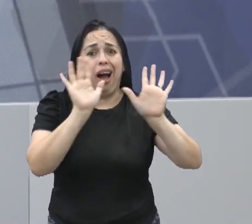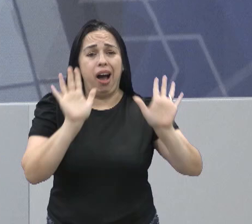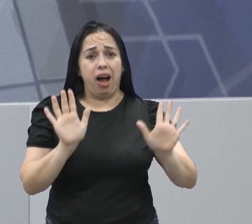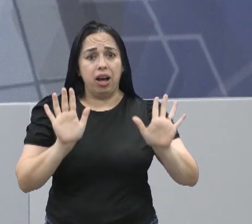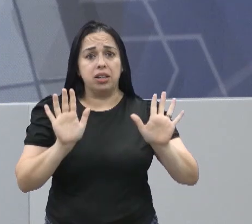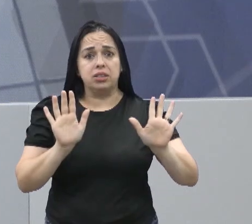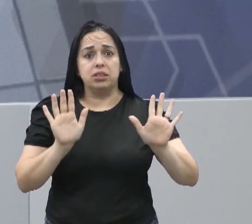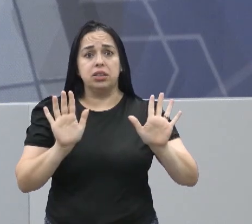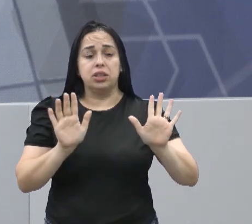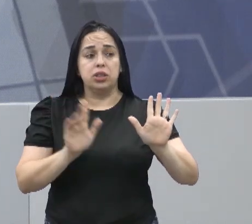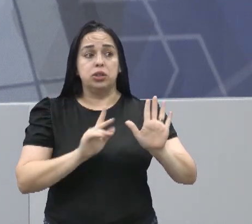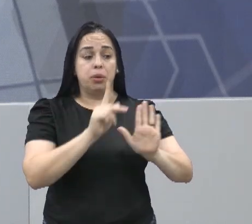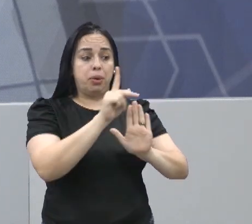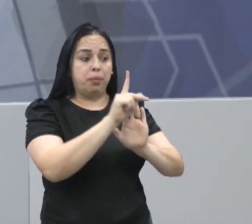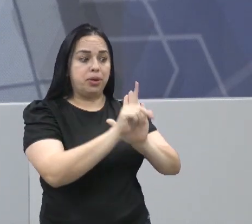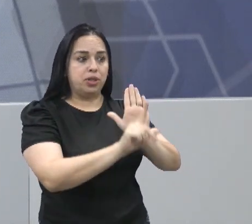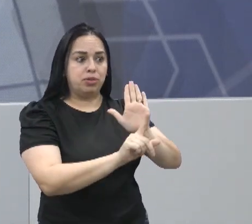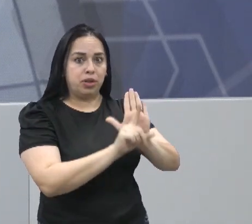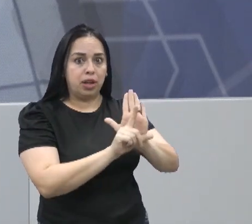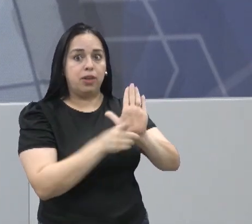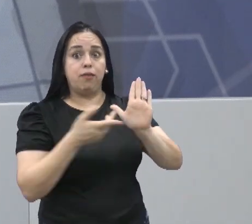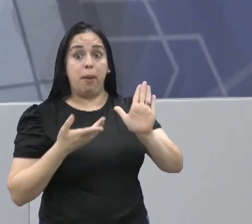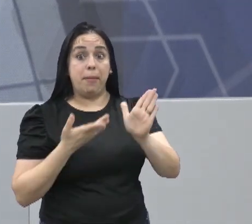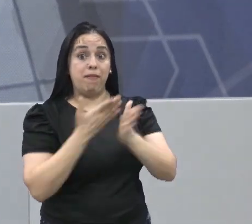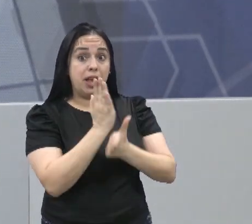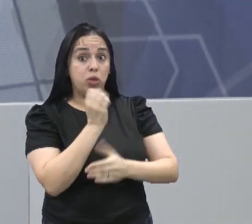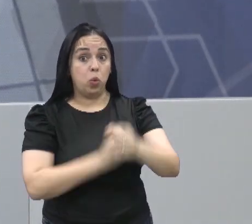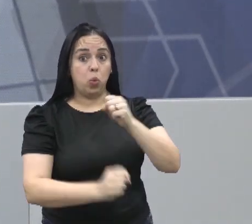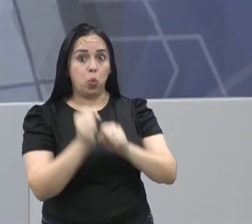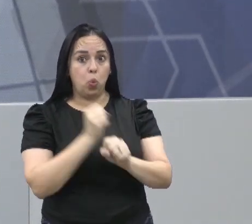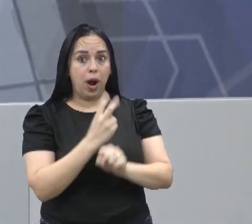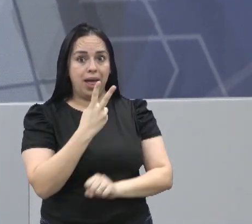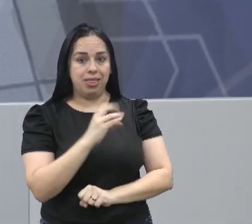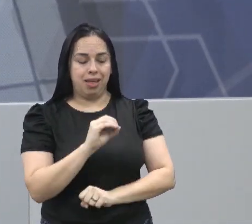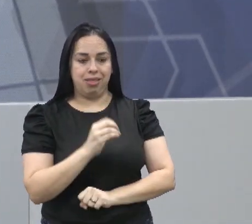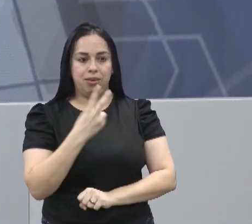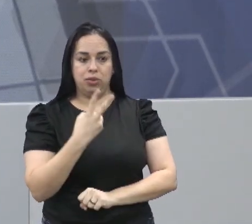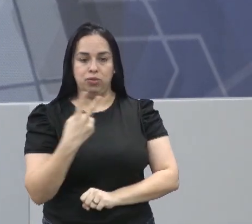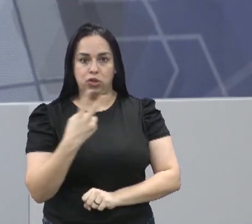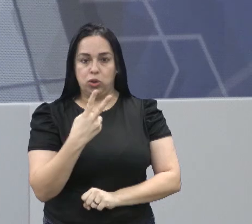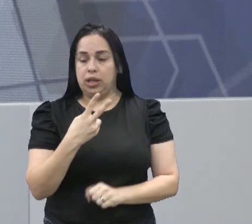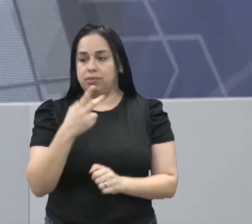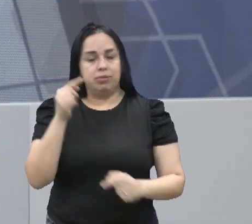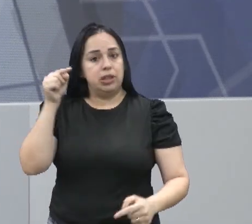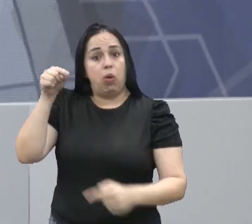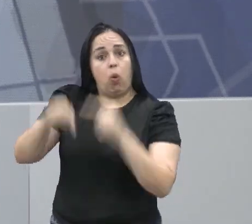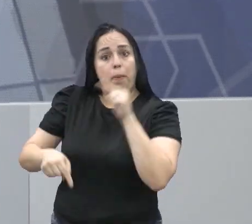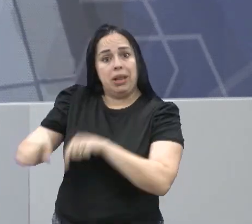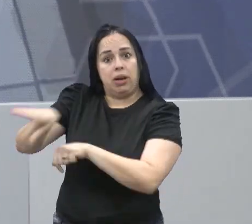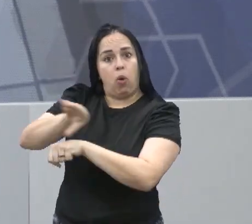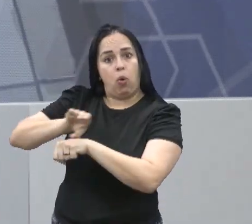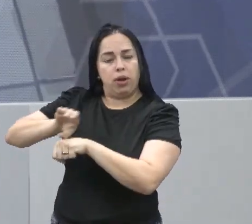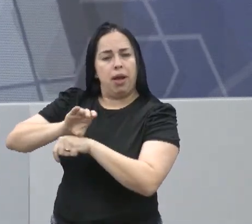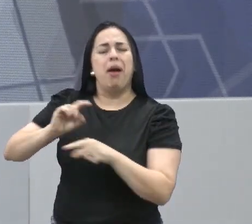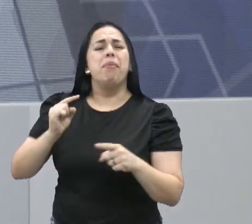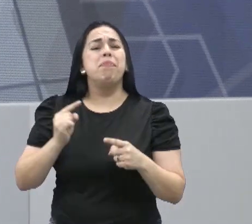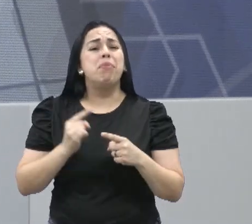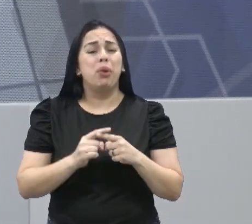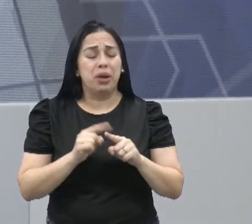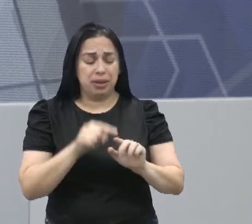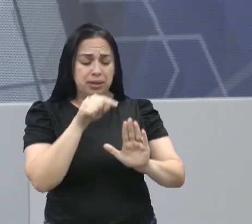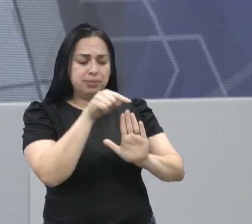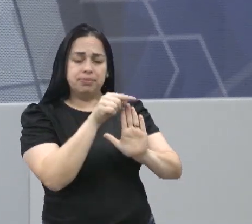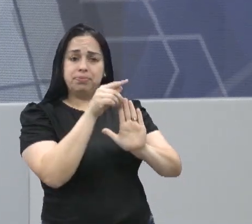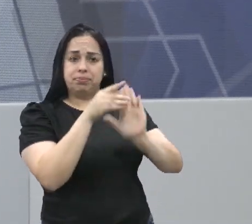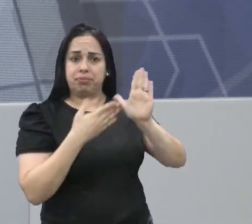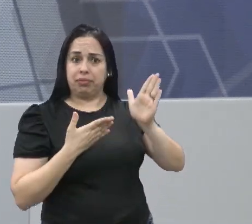esse projeto que foi aprovado em 2022, ele é inconstitucional. Por quê? O projeto foi